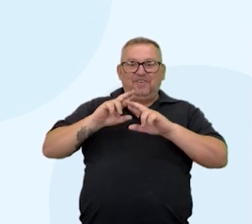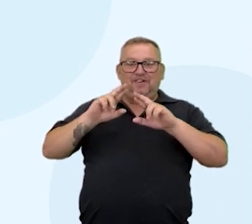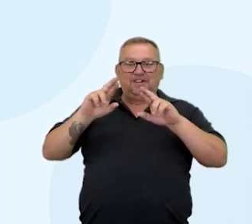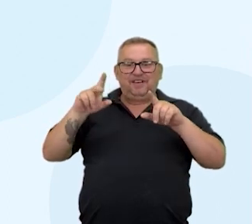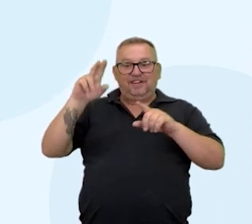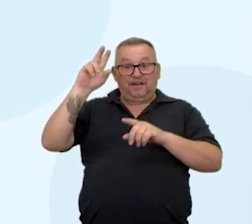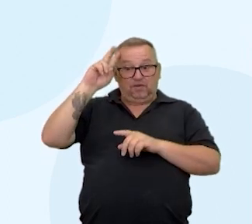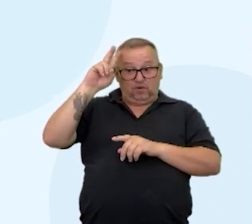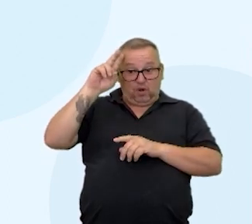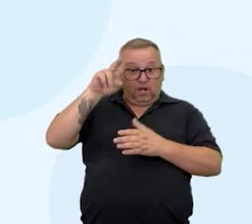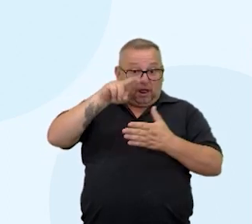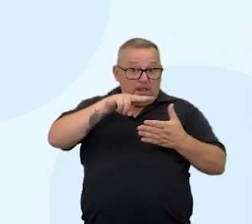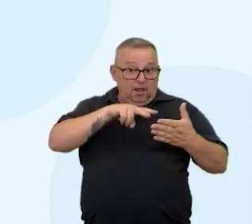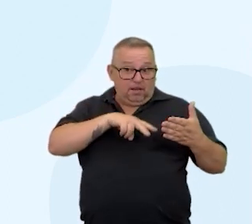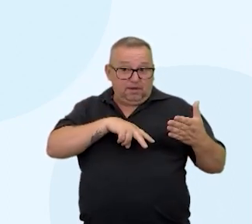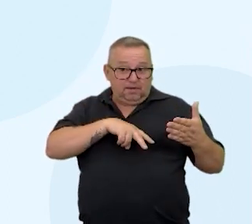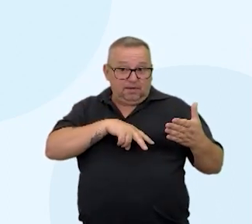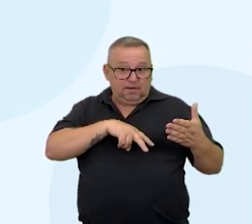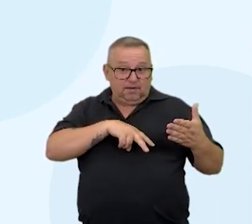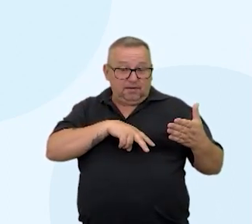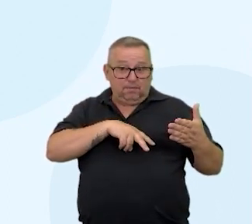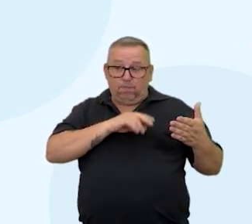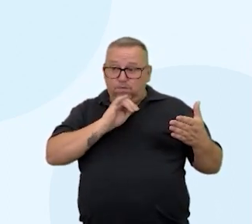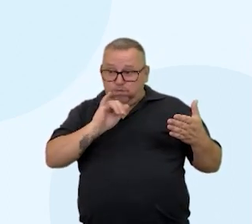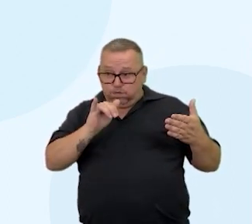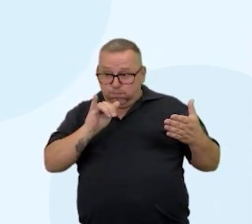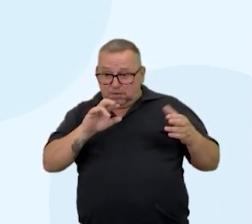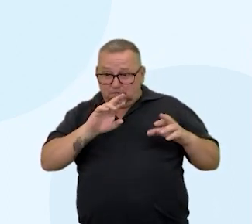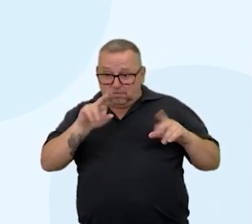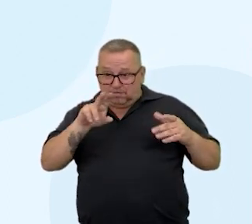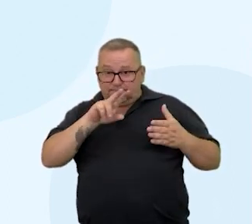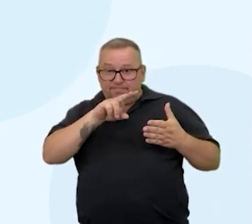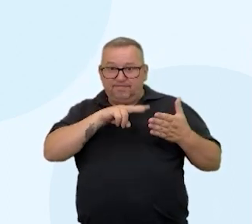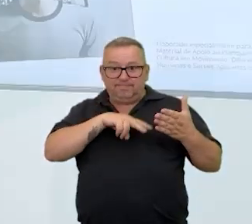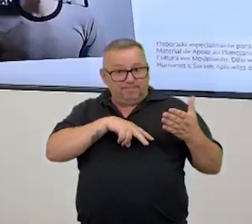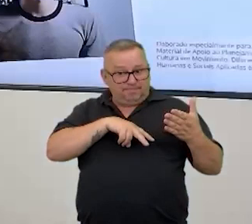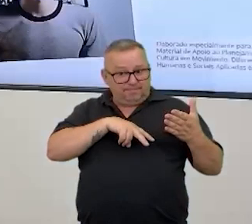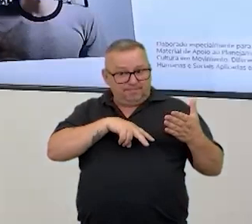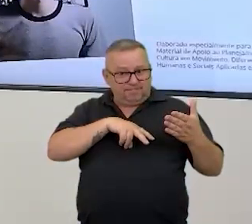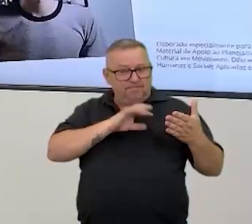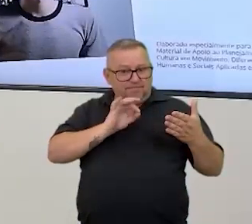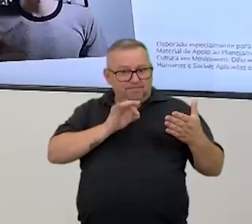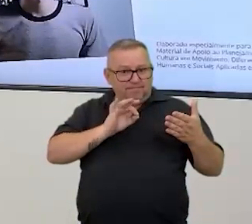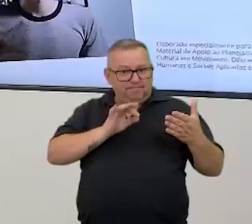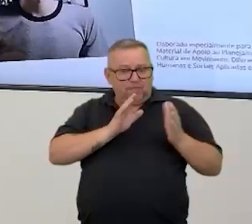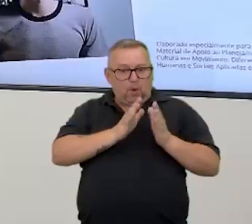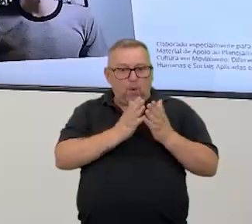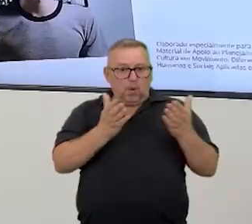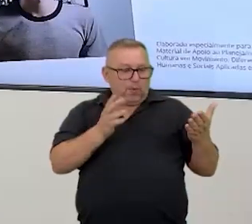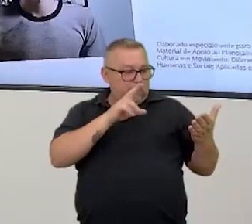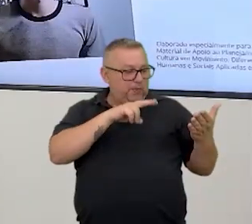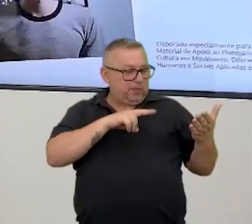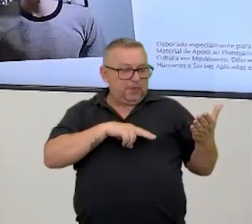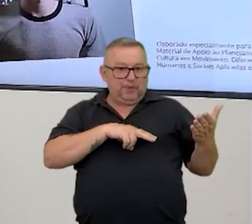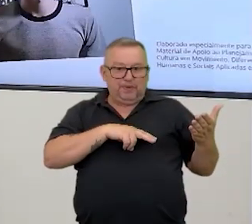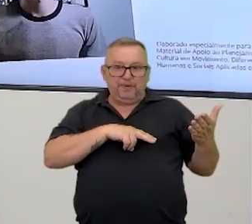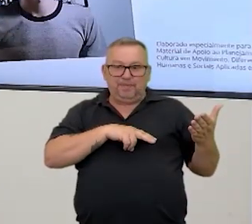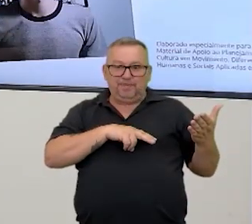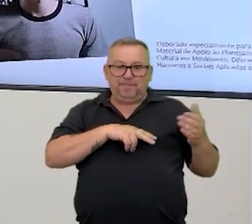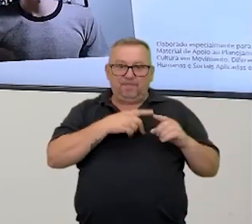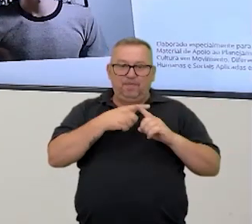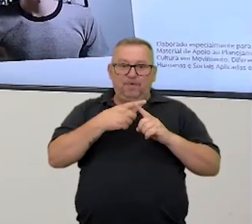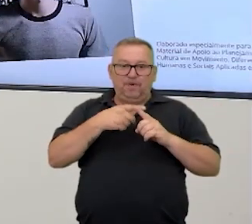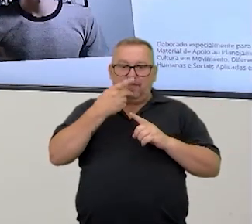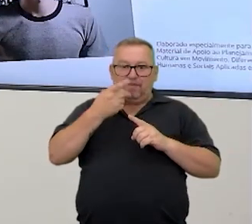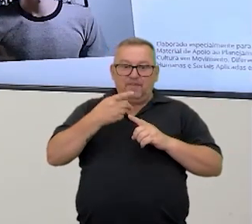são diferentes das histórias lidas? Isso é muito importante, viu, galera? Porque nem tudo que está registrado como uma grande